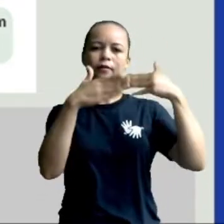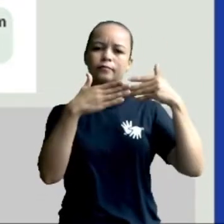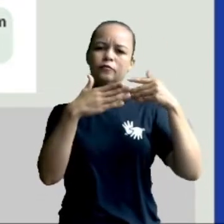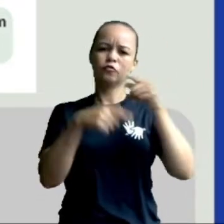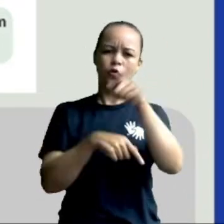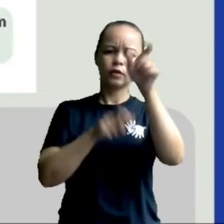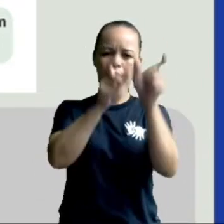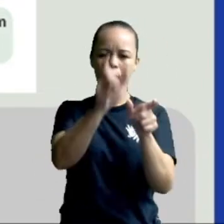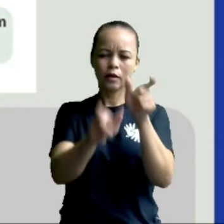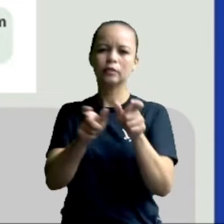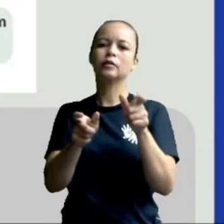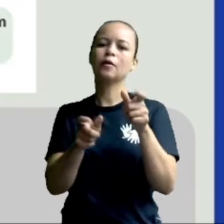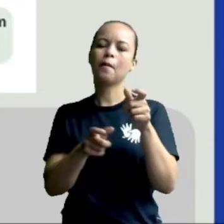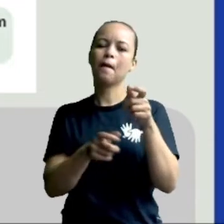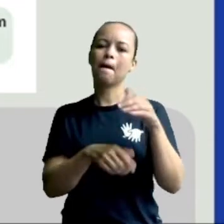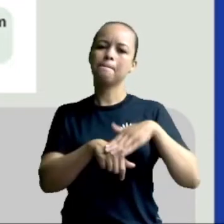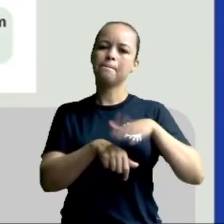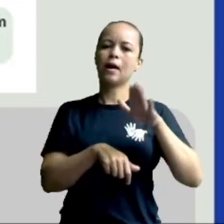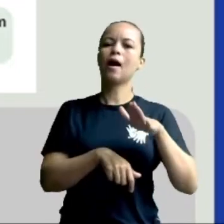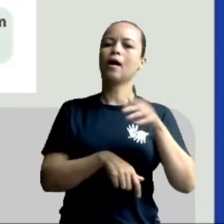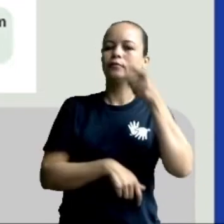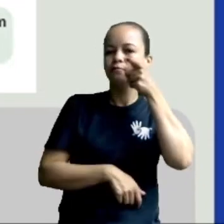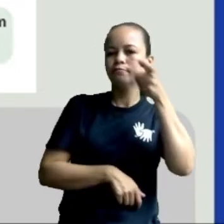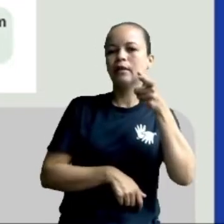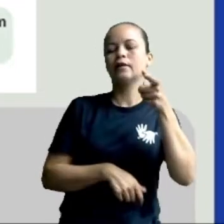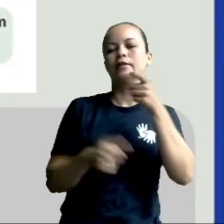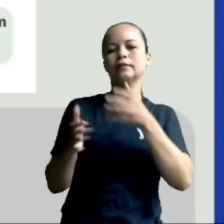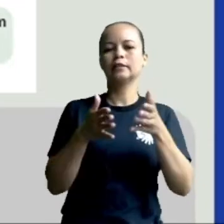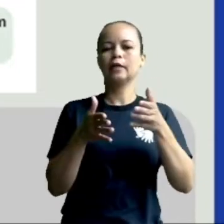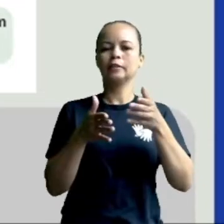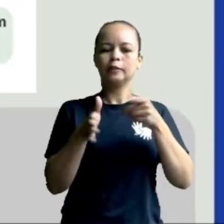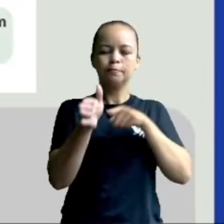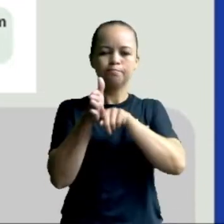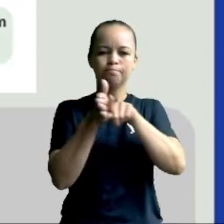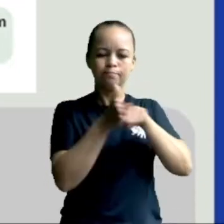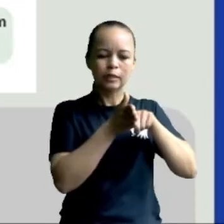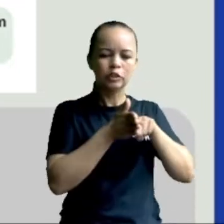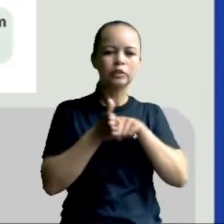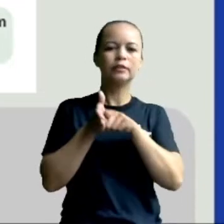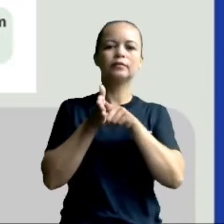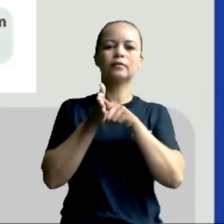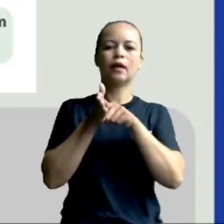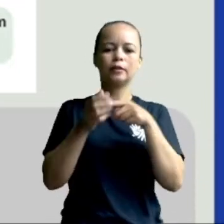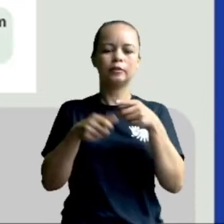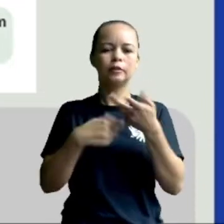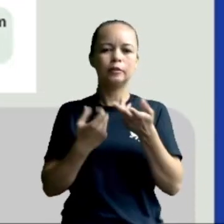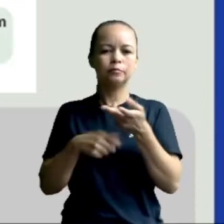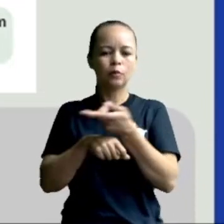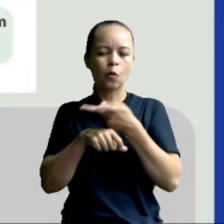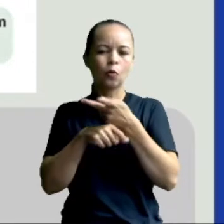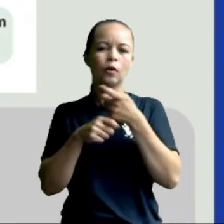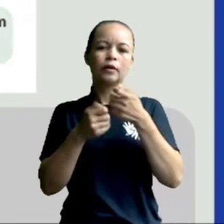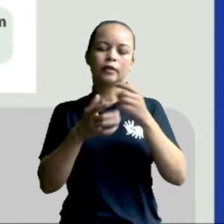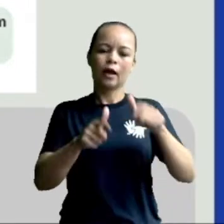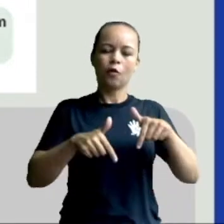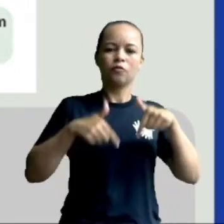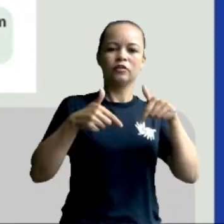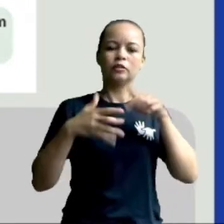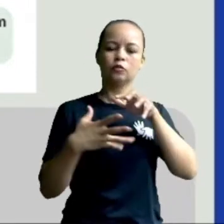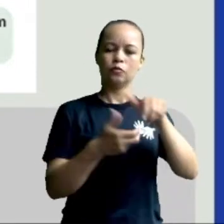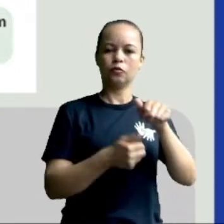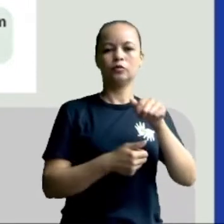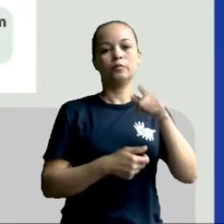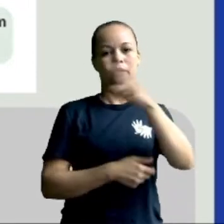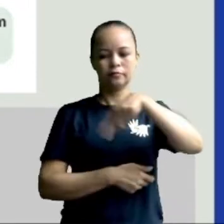repito, cada vez mais interessante, cada vez mais cativante, porque você é alguém que tem algo a oferecer para o mundo, para quem você